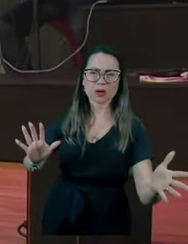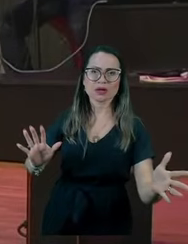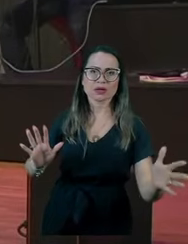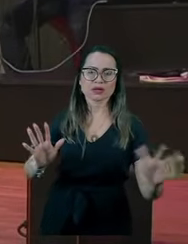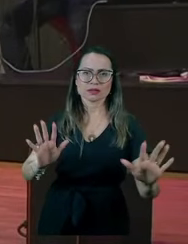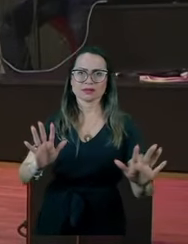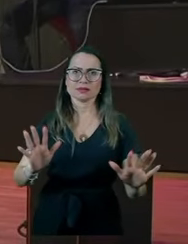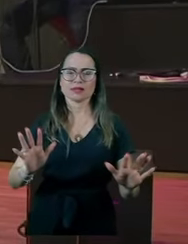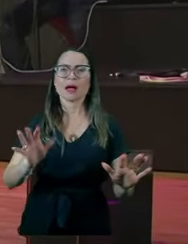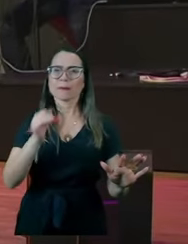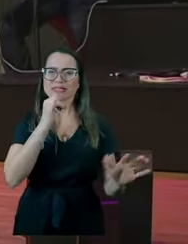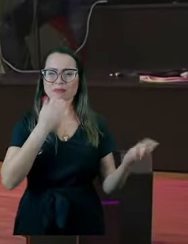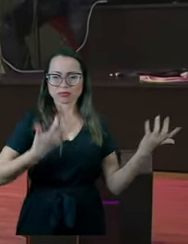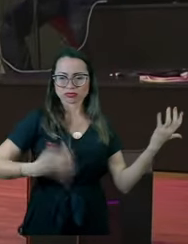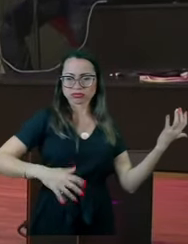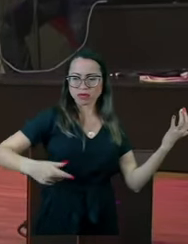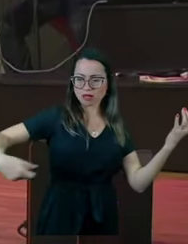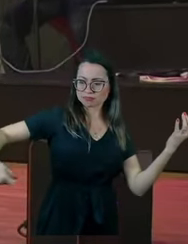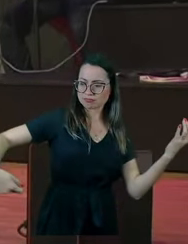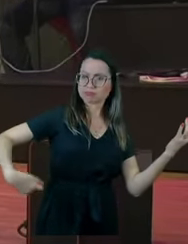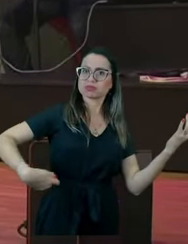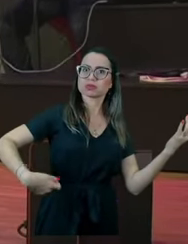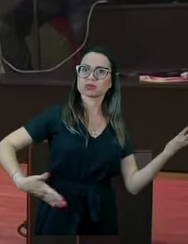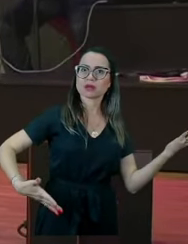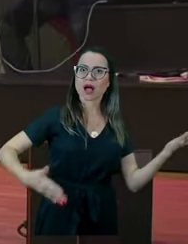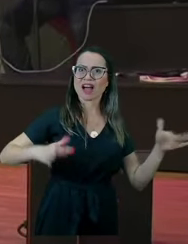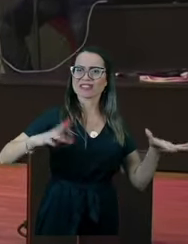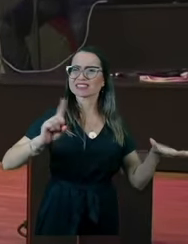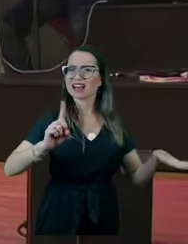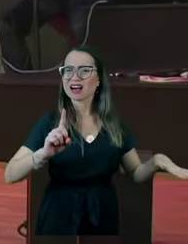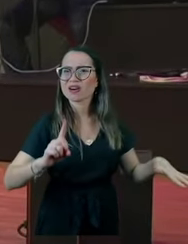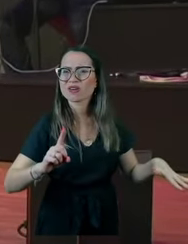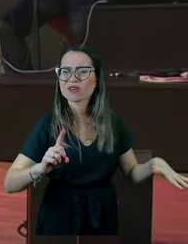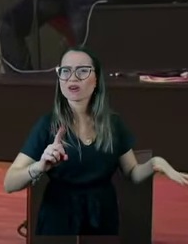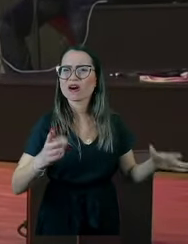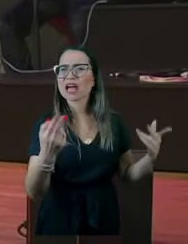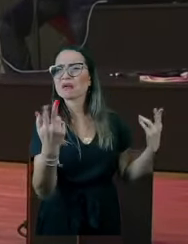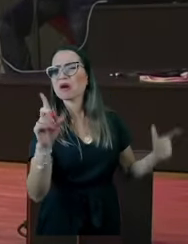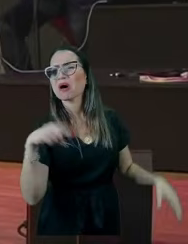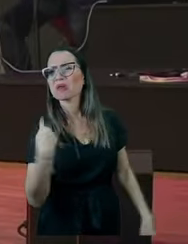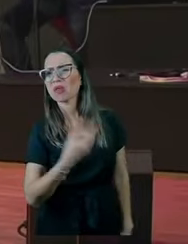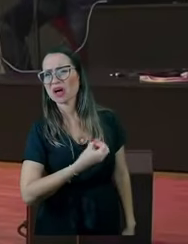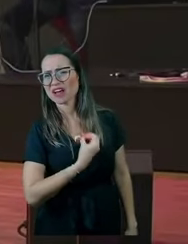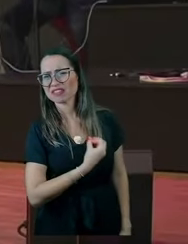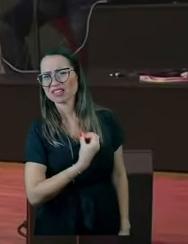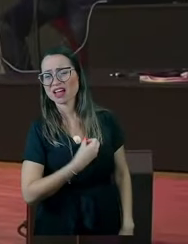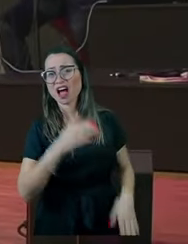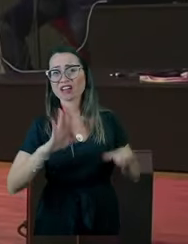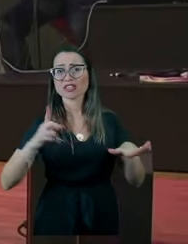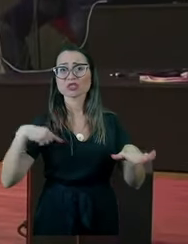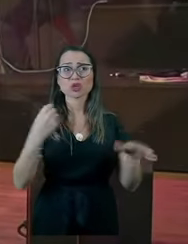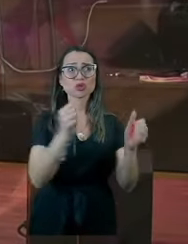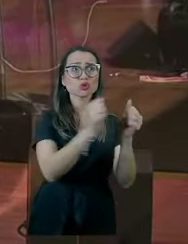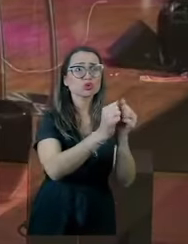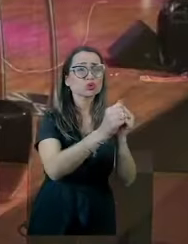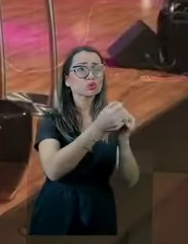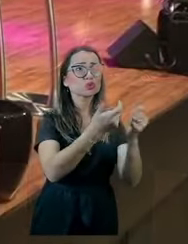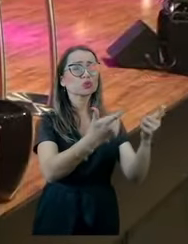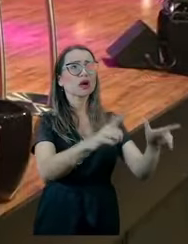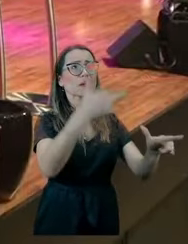conectado nos instrumentos. Às vezes nós estamos em lugares com pessoas que a gente ama, esse